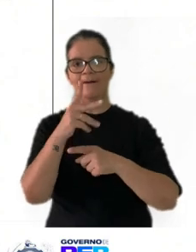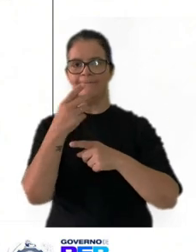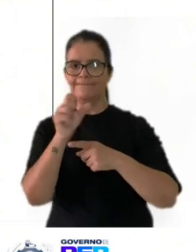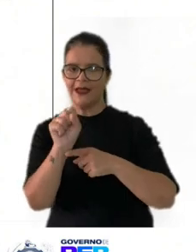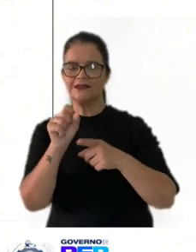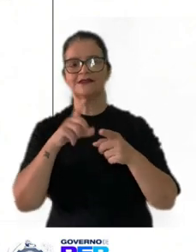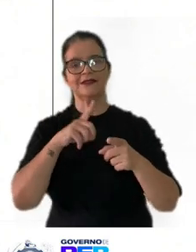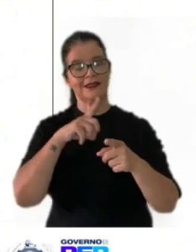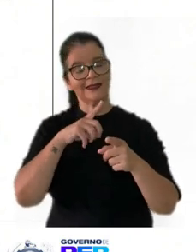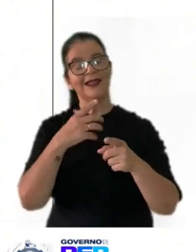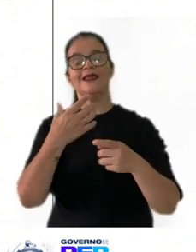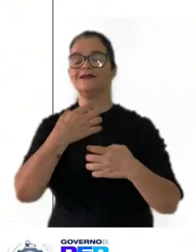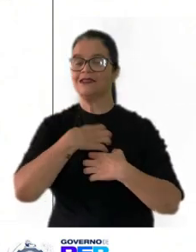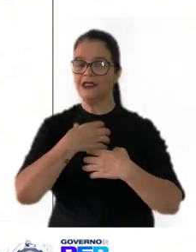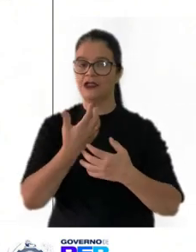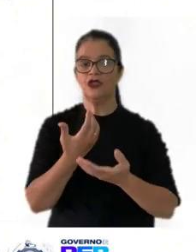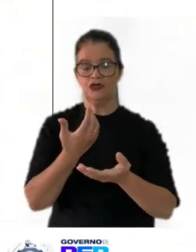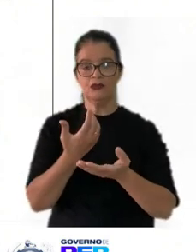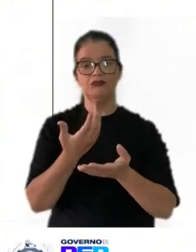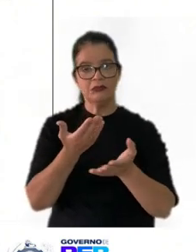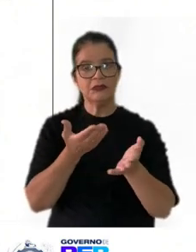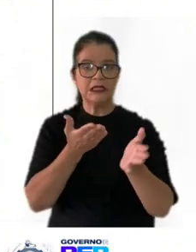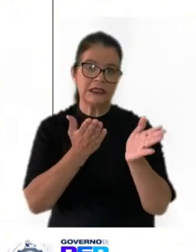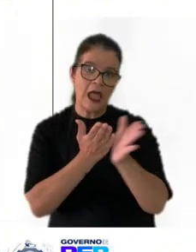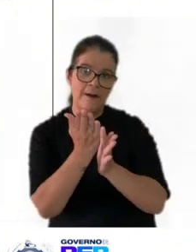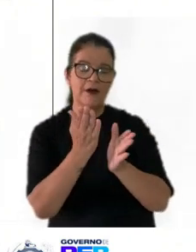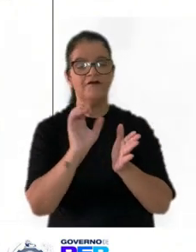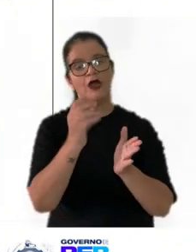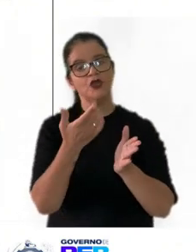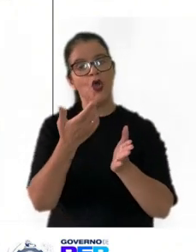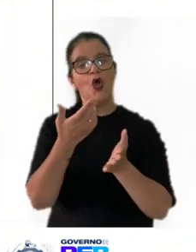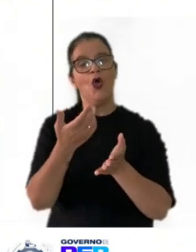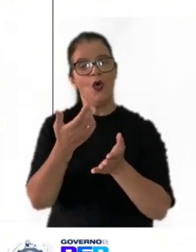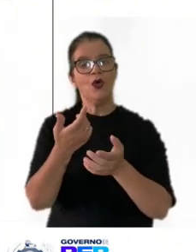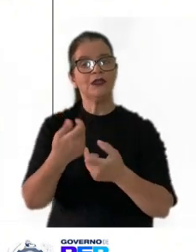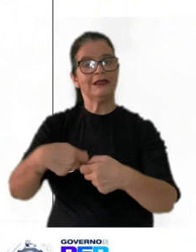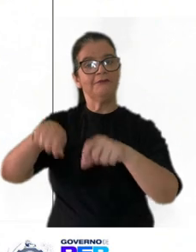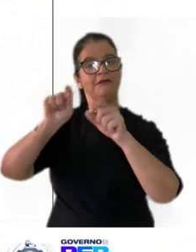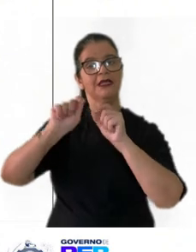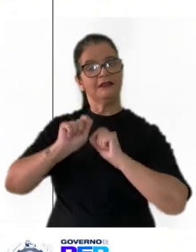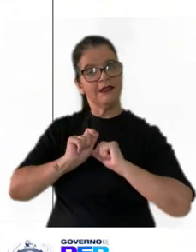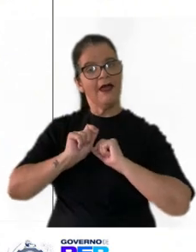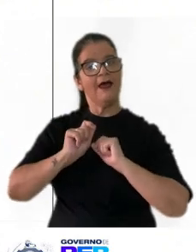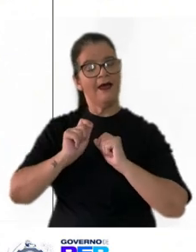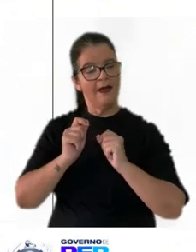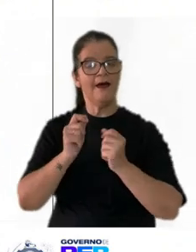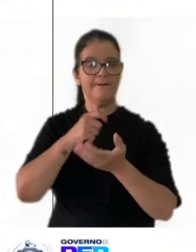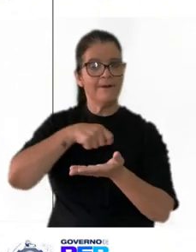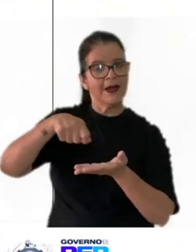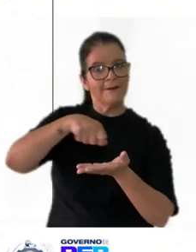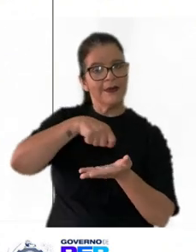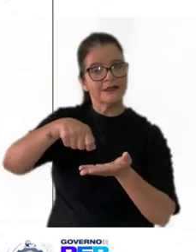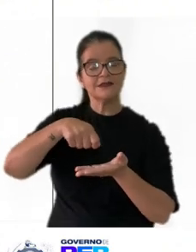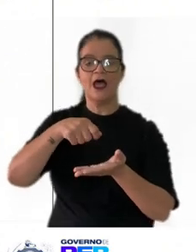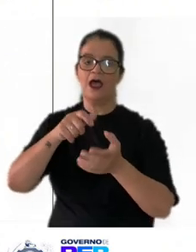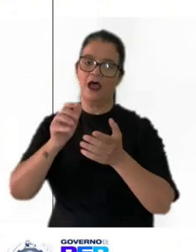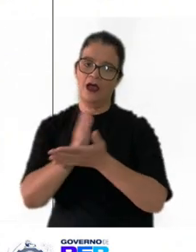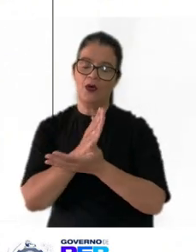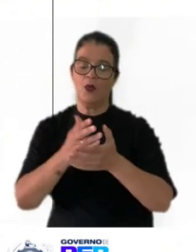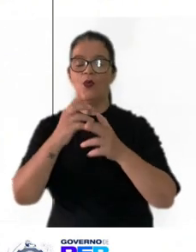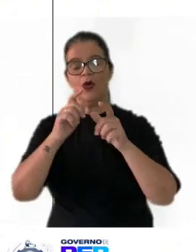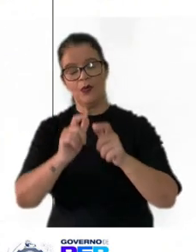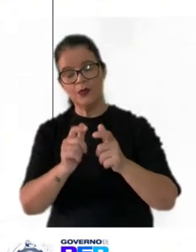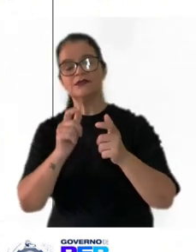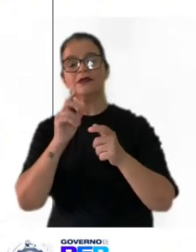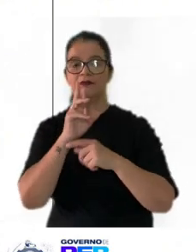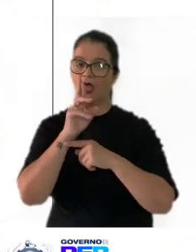sentido de passar de ser aprovado ou de passar no sentido de me passar de me entregar de mandar pra mim ok então tá aí respondida